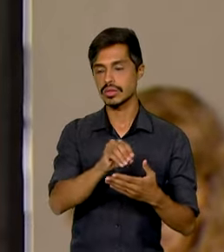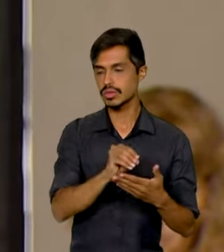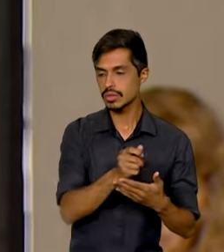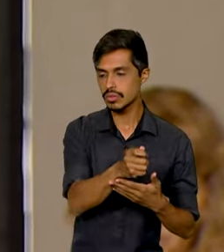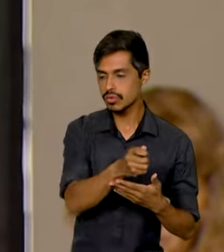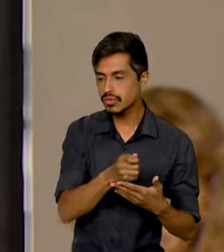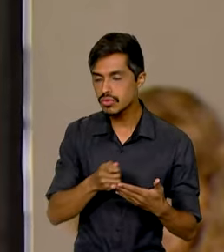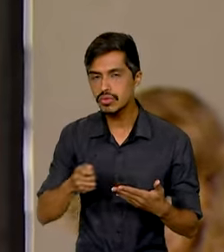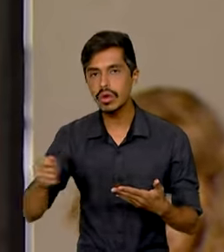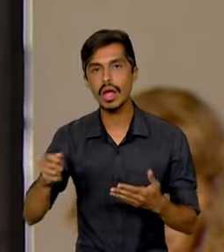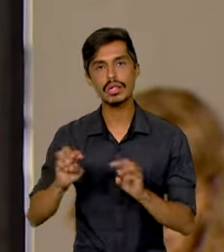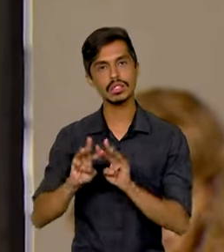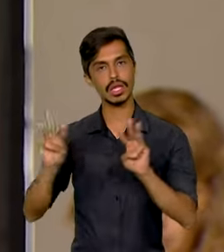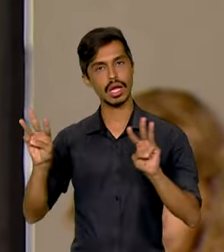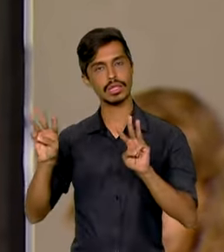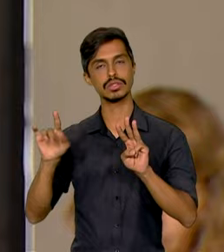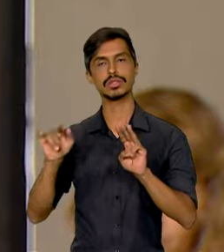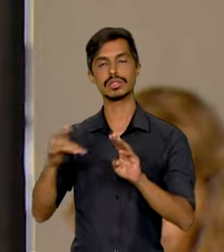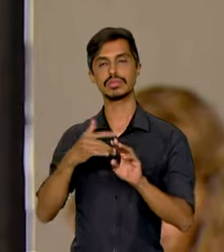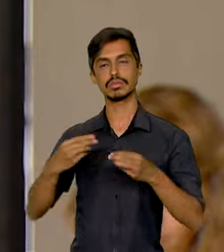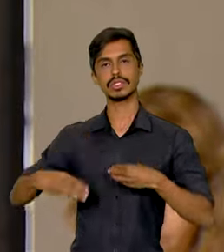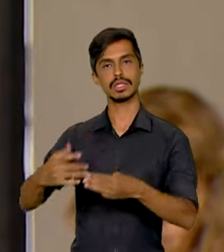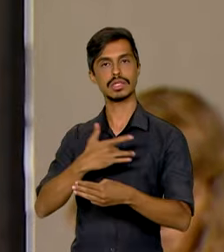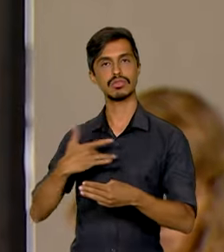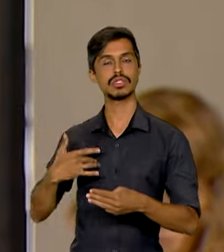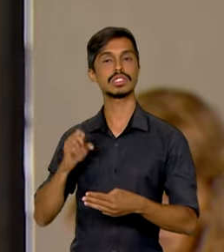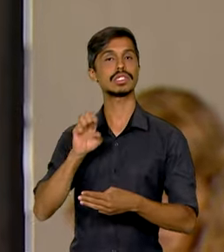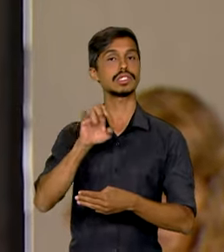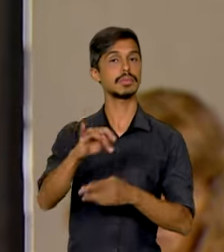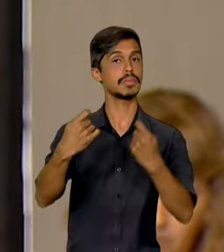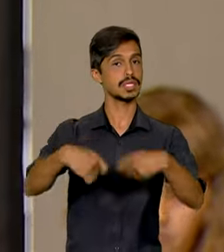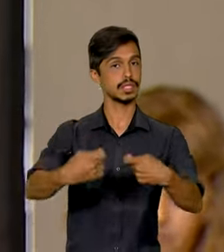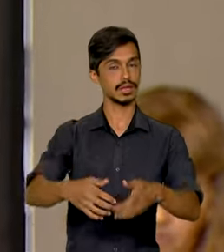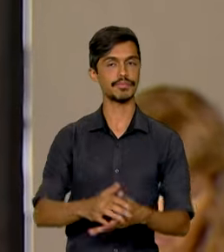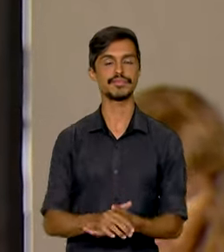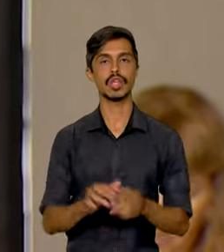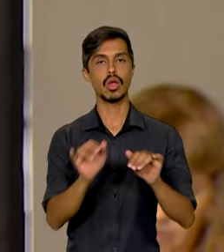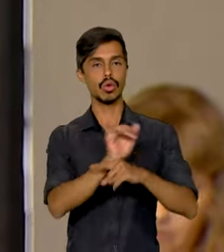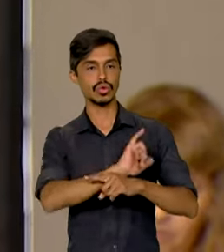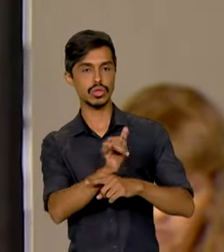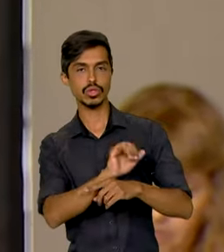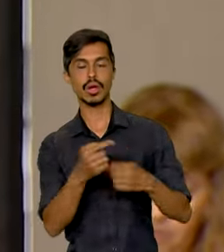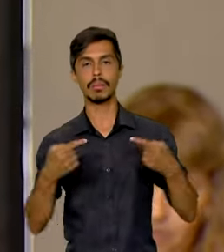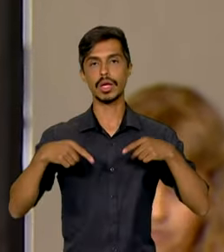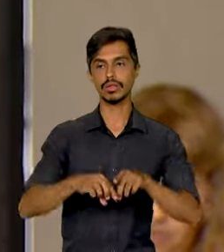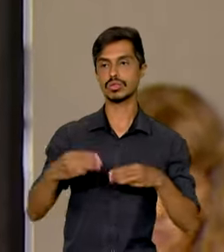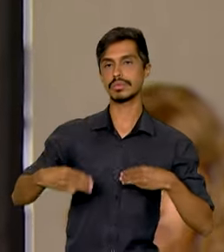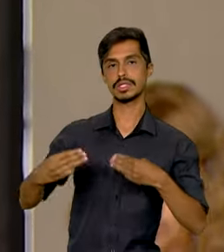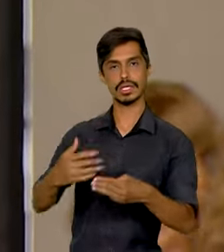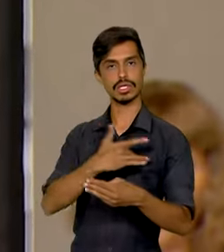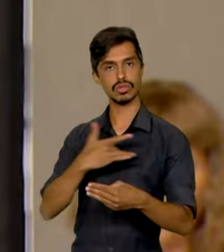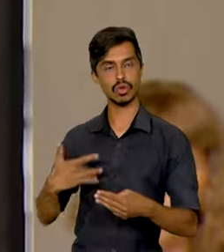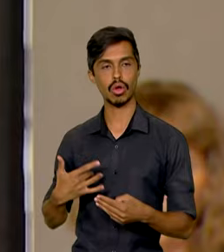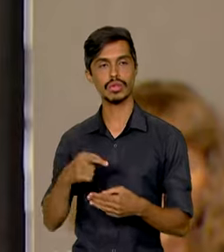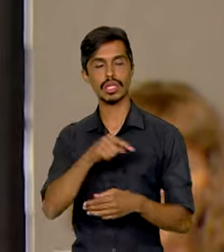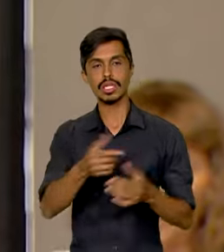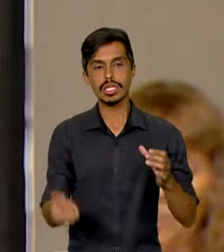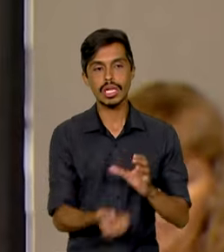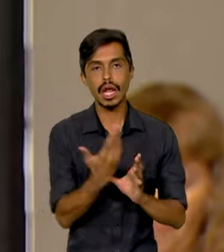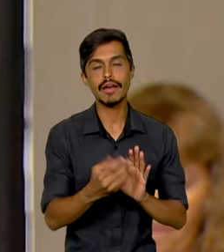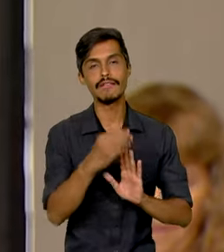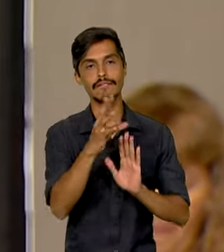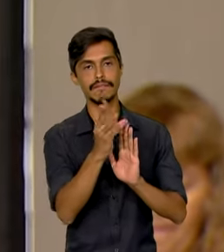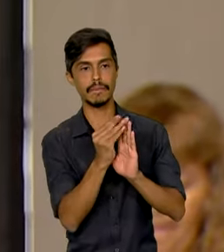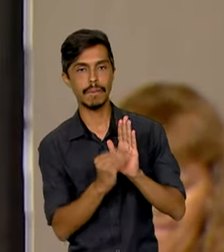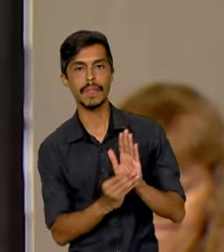da Saúde quando necessário. O YouTube, em parceria com o Ministério da Saúde, produzirá vídeos com